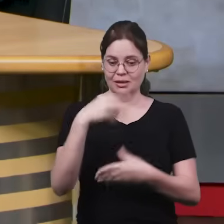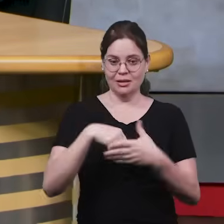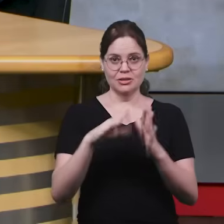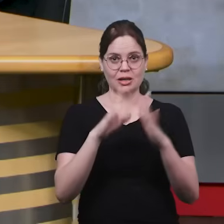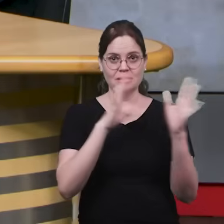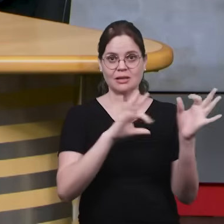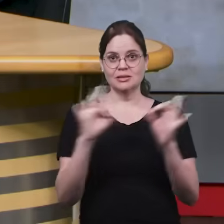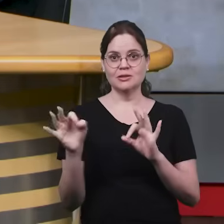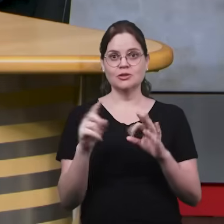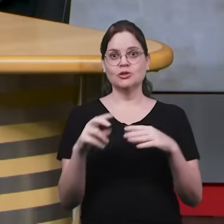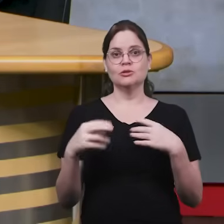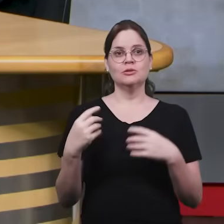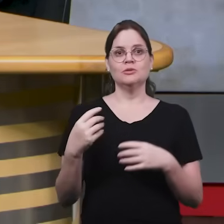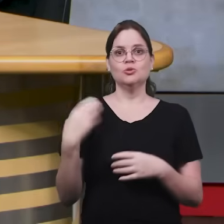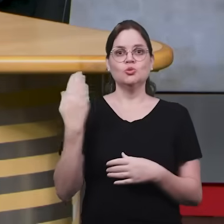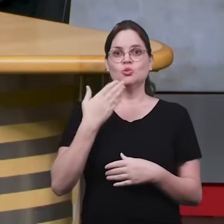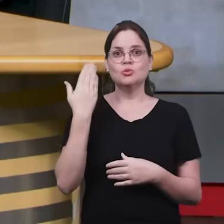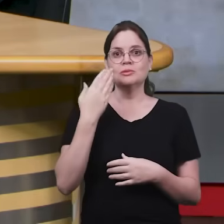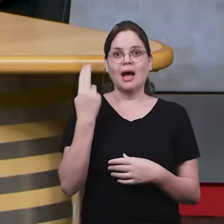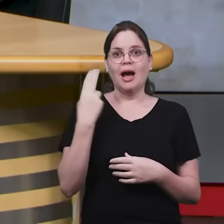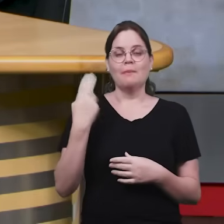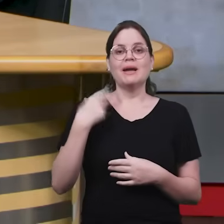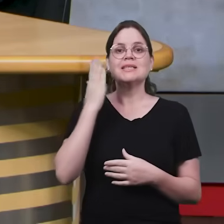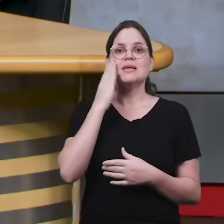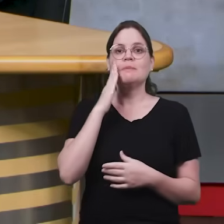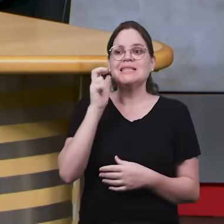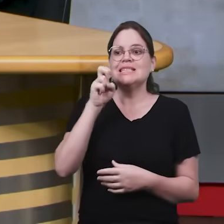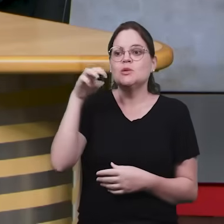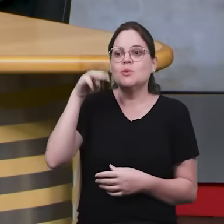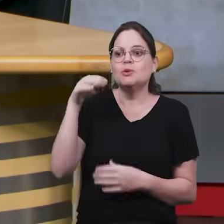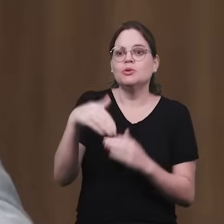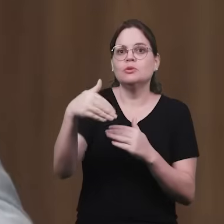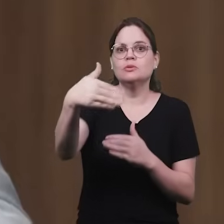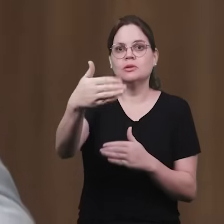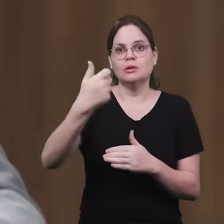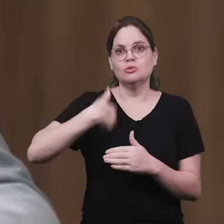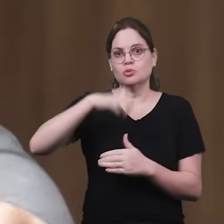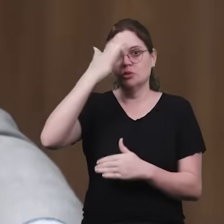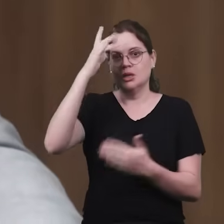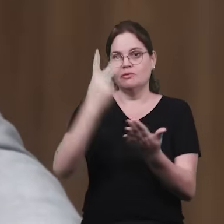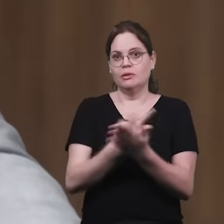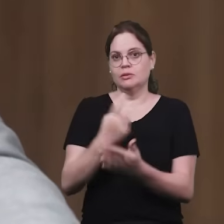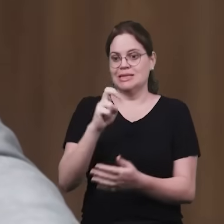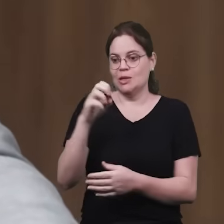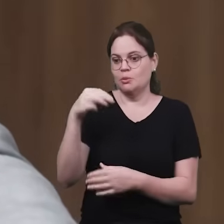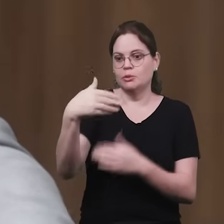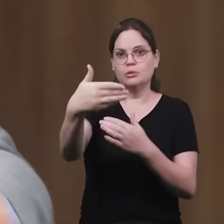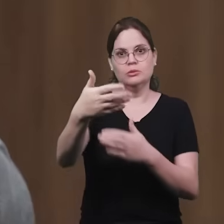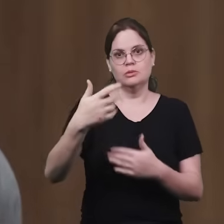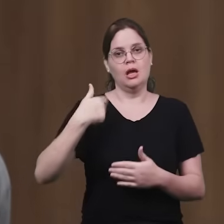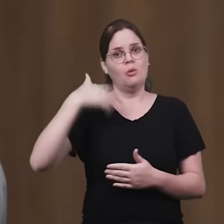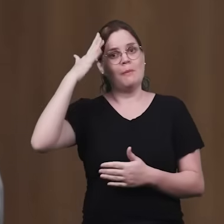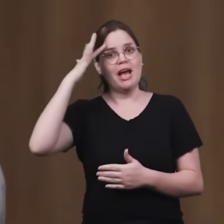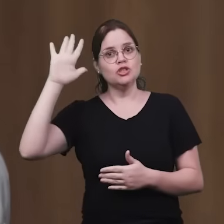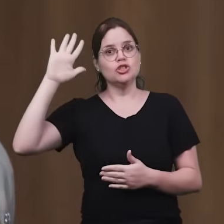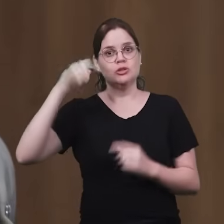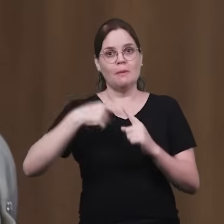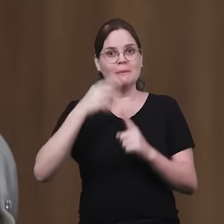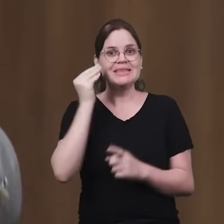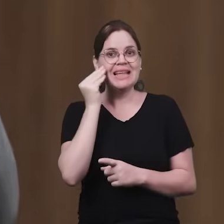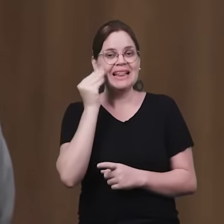você que está em casa, a gente não consegue enxergar 5 minutos à frente. Nós não sabemos o que vai acontecer daqui a 5 minutos. Nós podemos